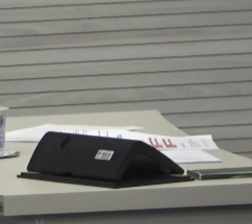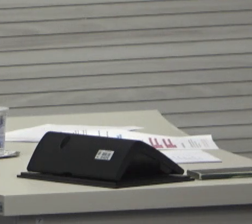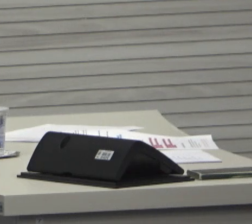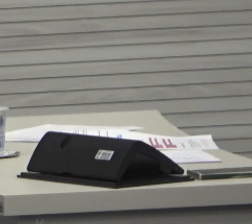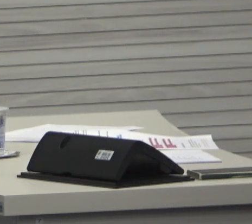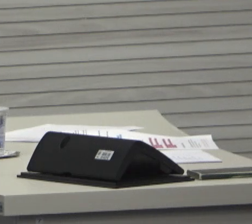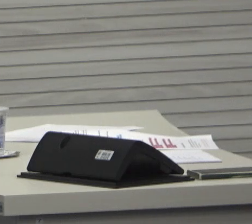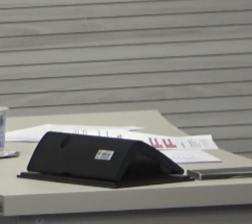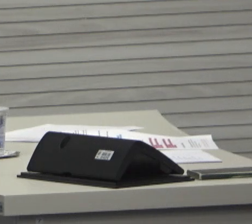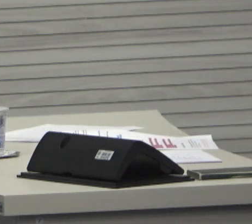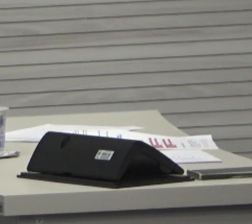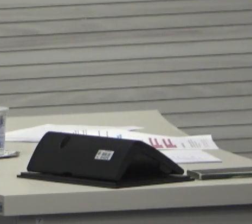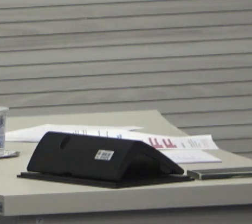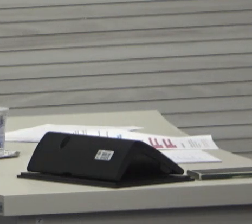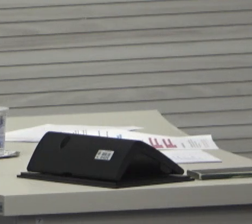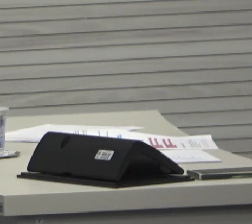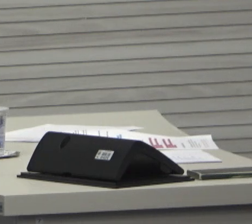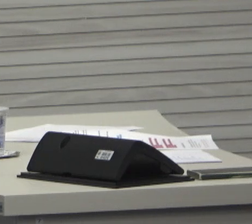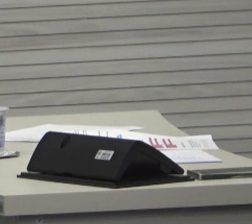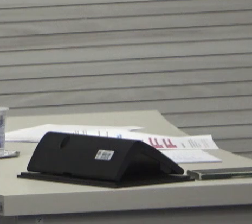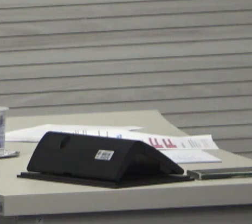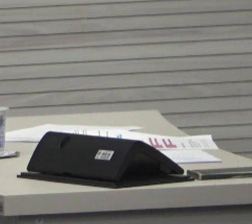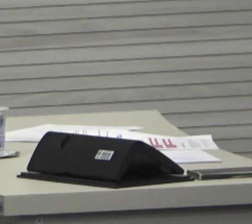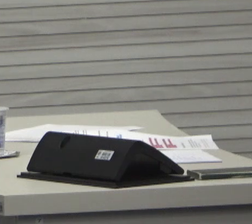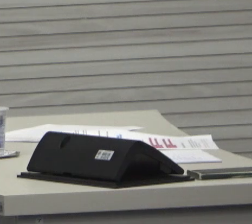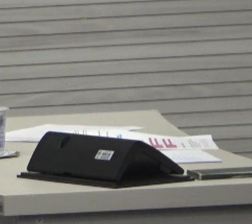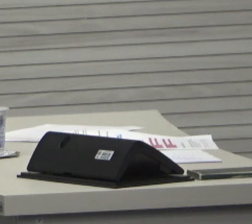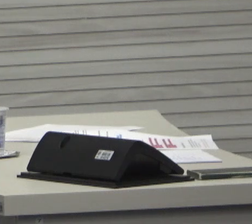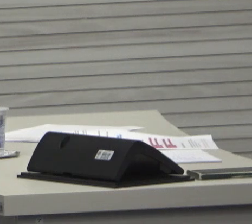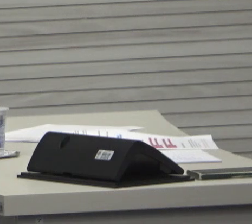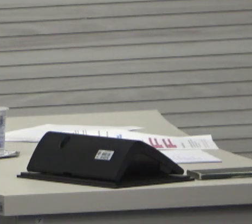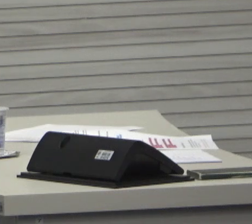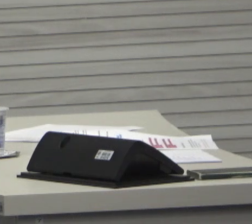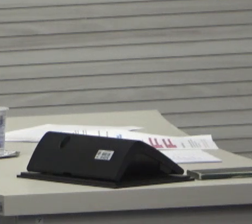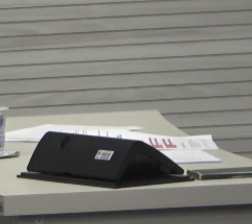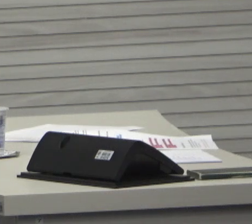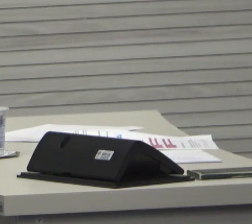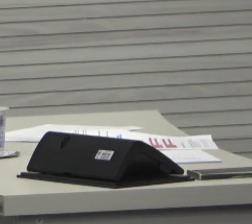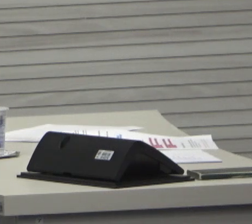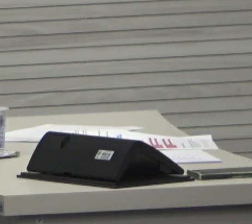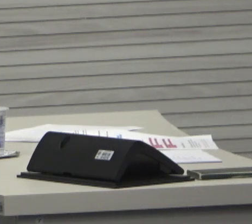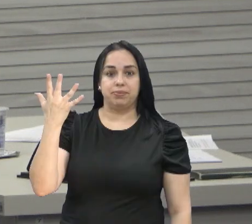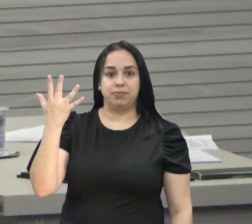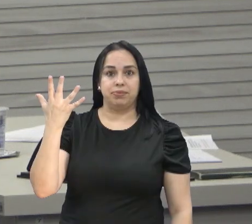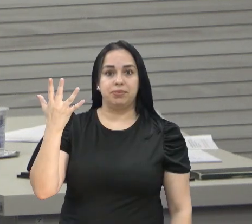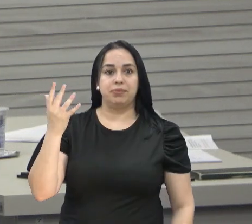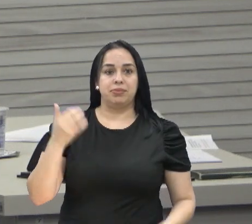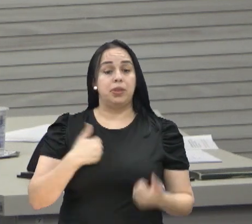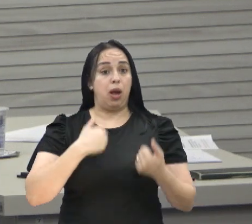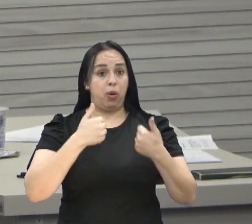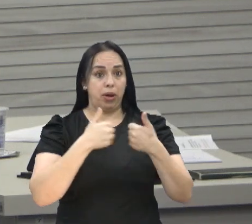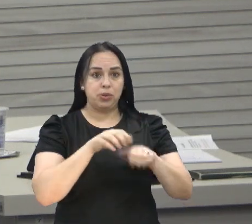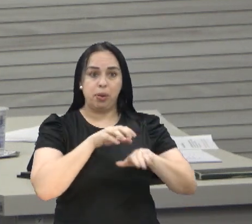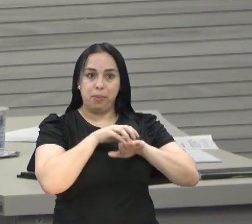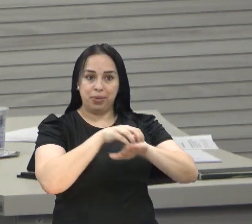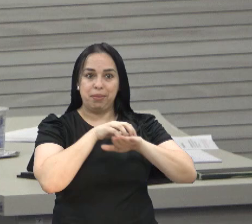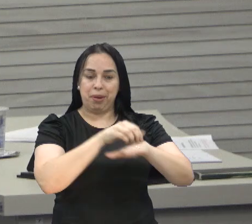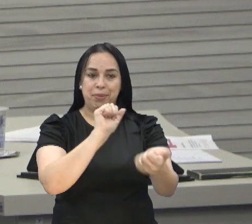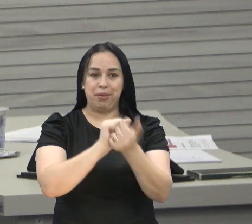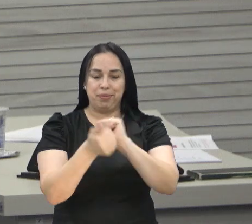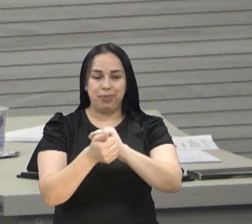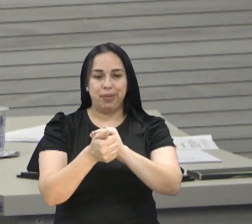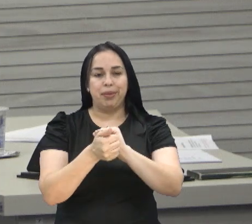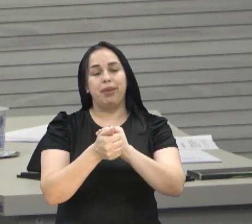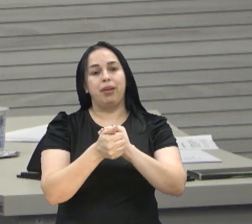melhore. Outras situações que vêm ocorrendo é referente ao transporte adaptado. Provavelmente os